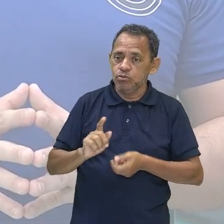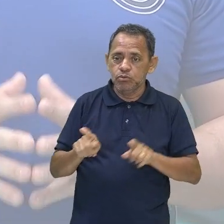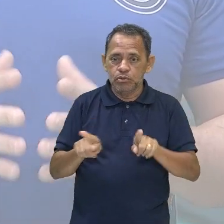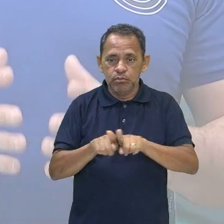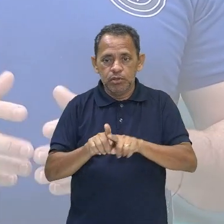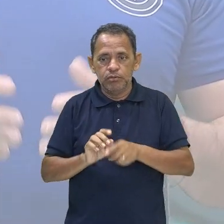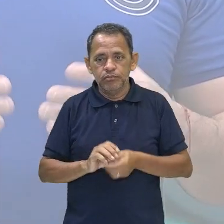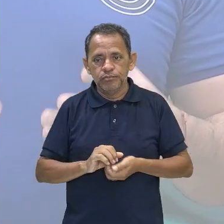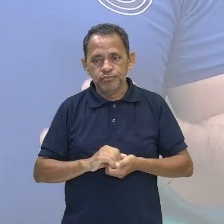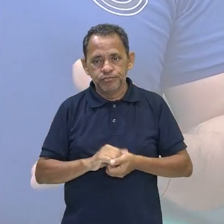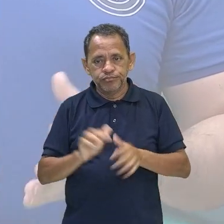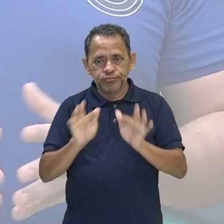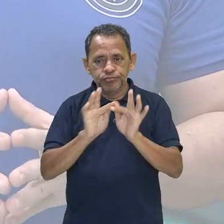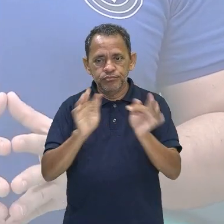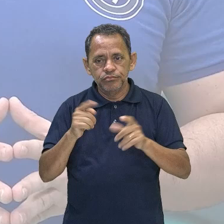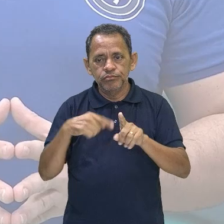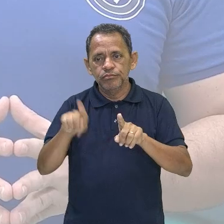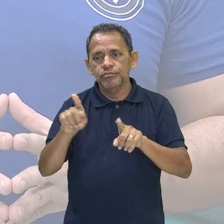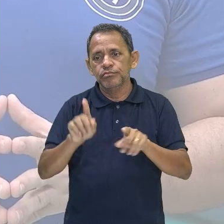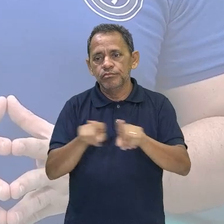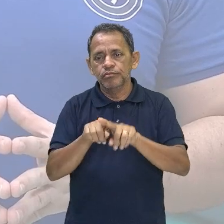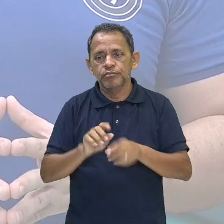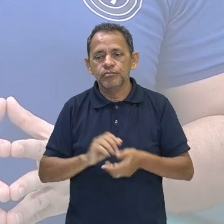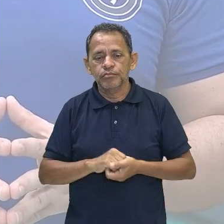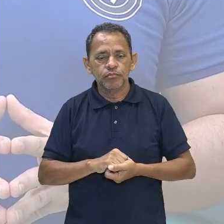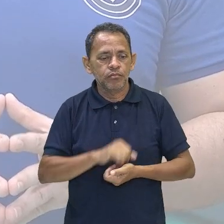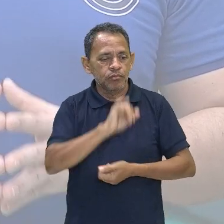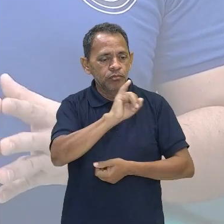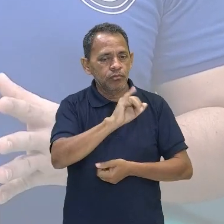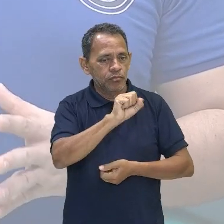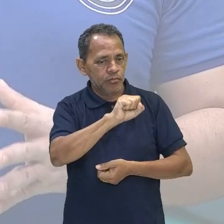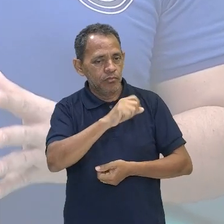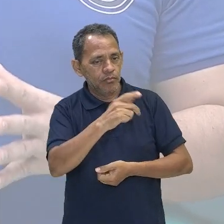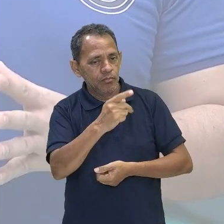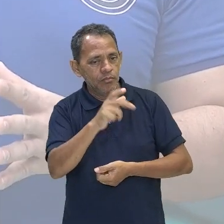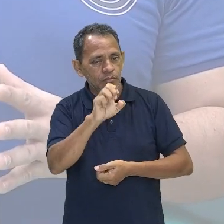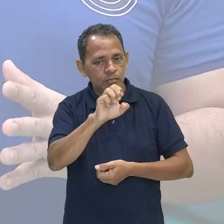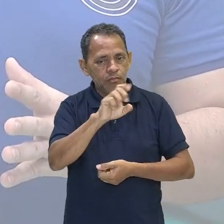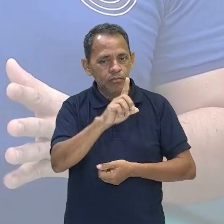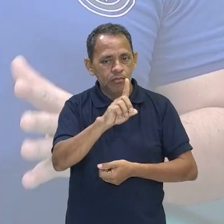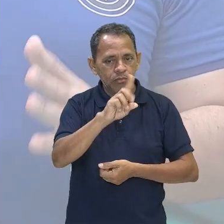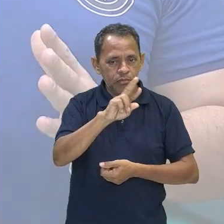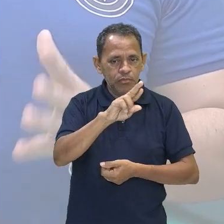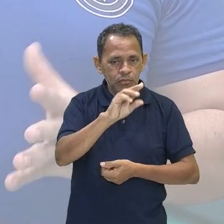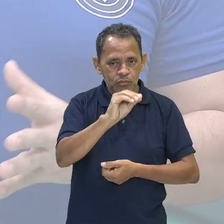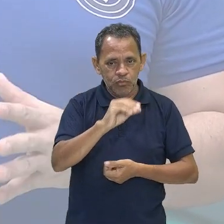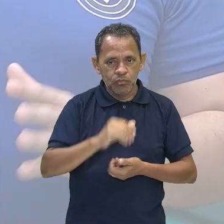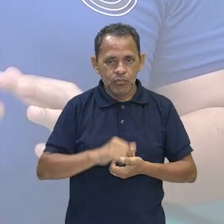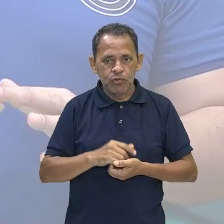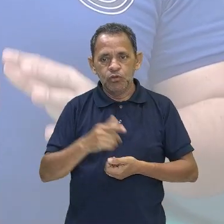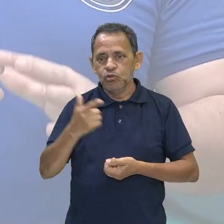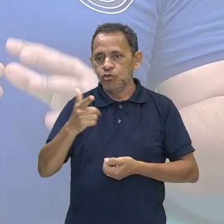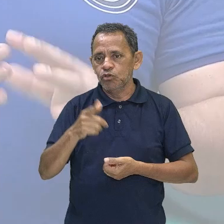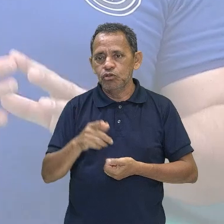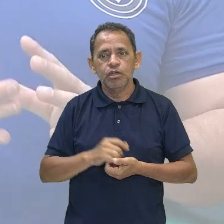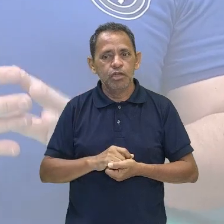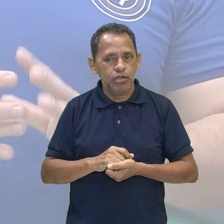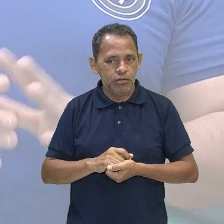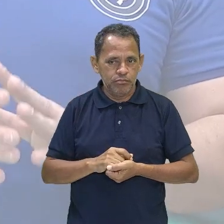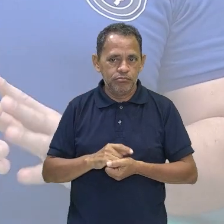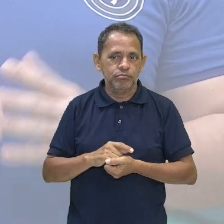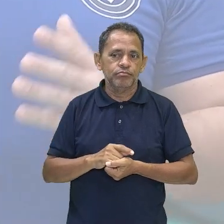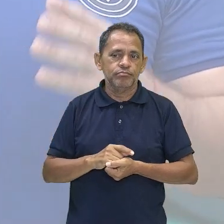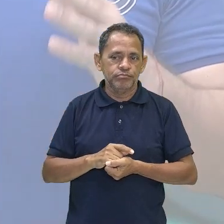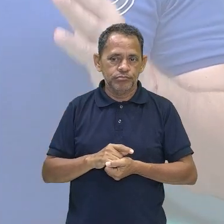pergunta é, is Pedro watching TV? Aqui nós não temos já um pronome pessoal. You, he,